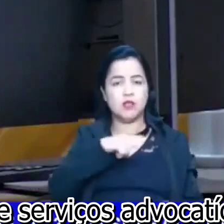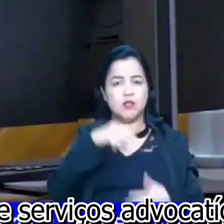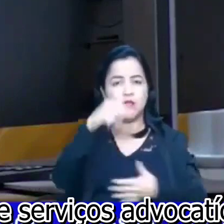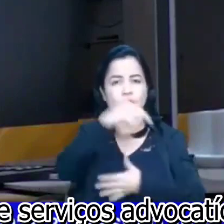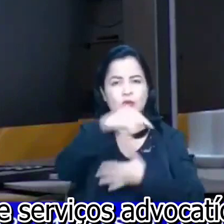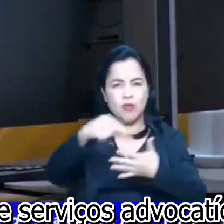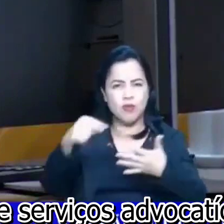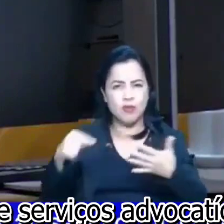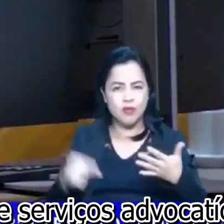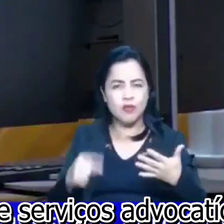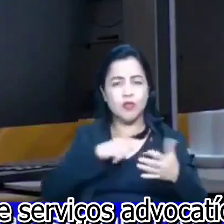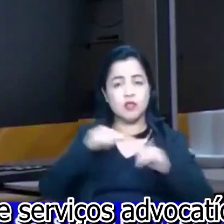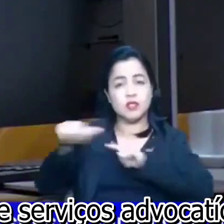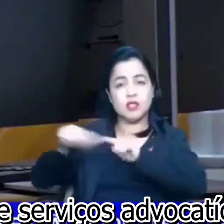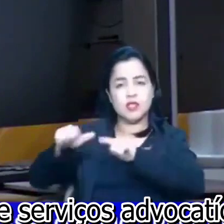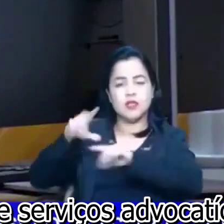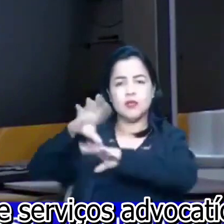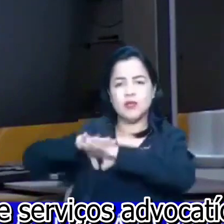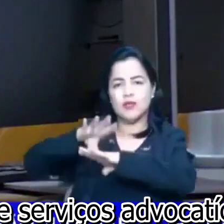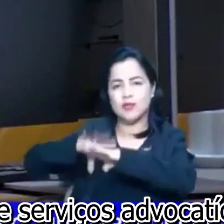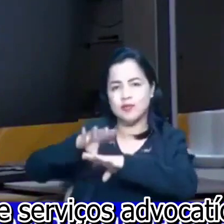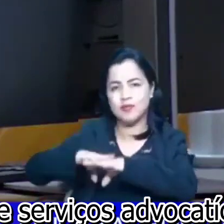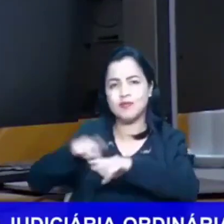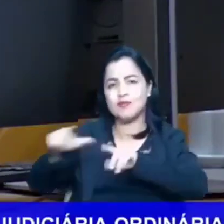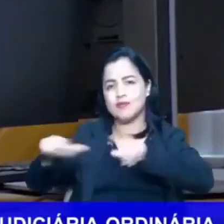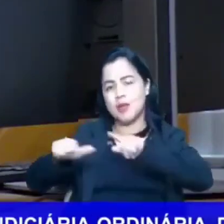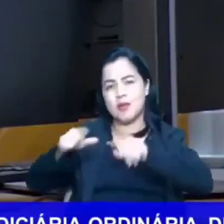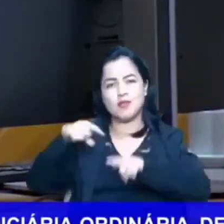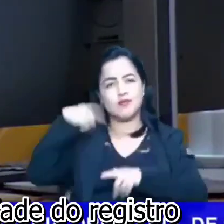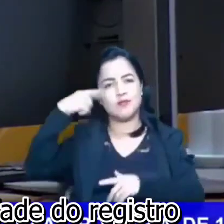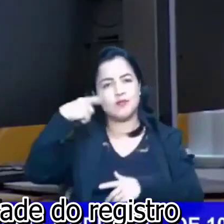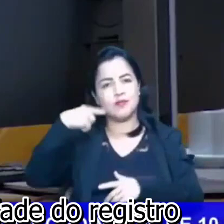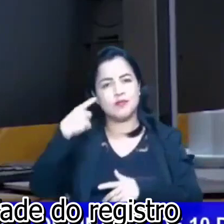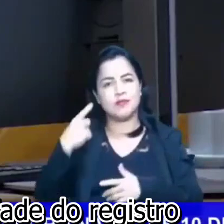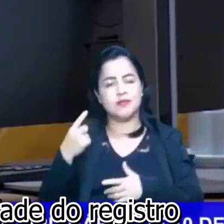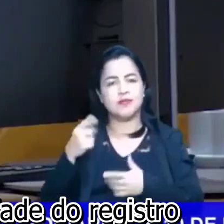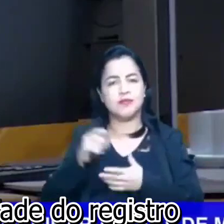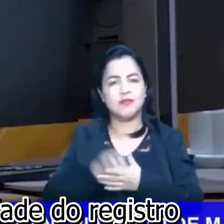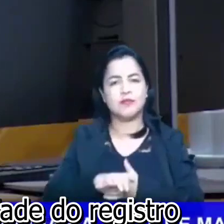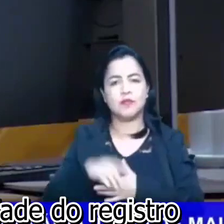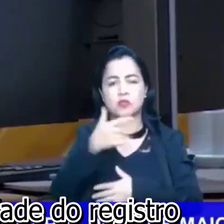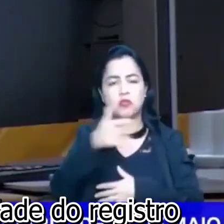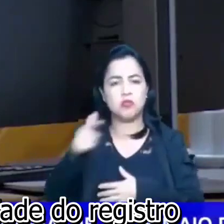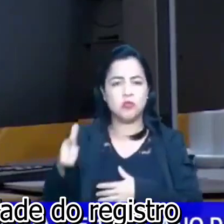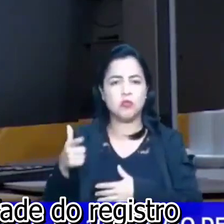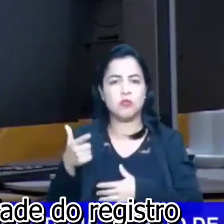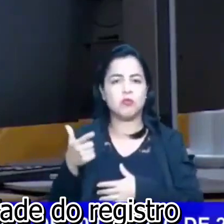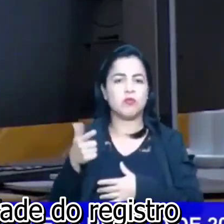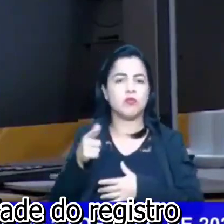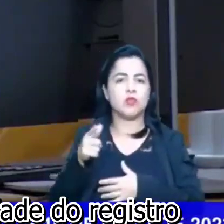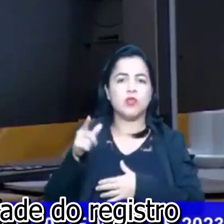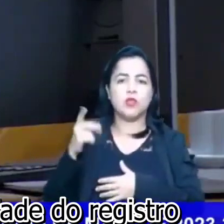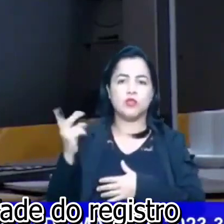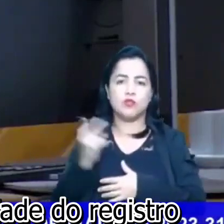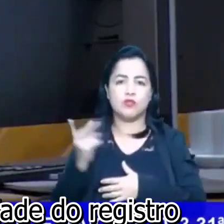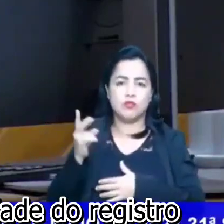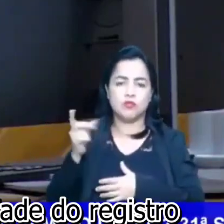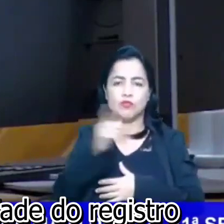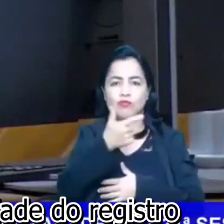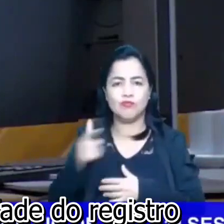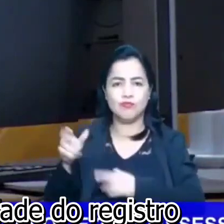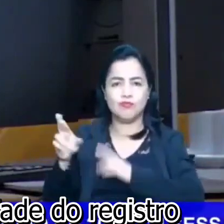registros de contabilidade, serviços contábeis e serviços advocatícios, não haveria, em relação a eles, não haveria